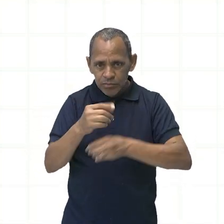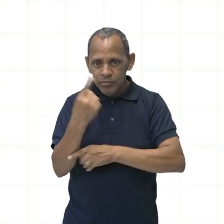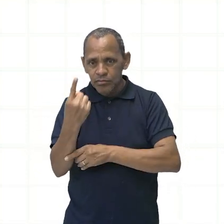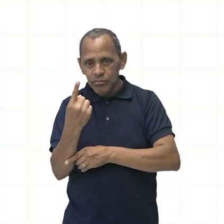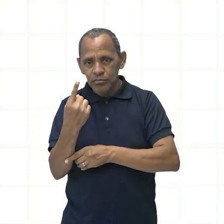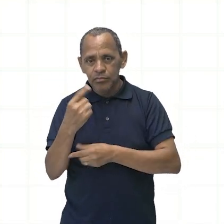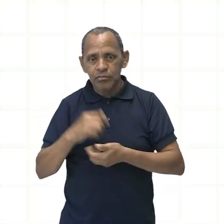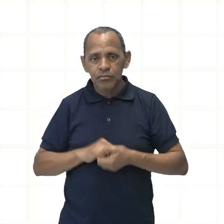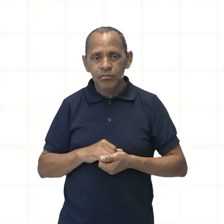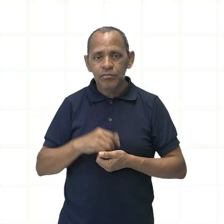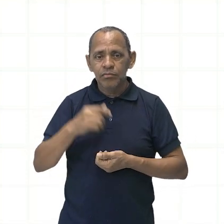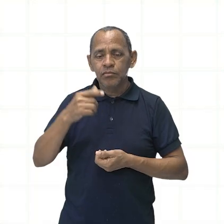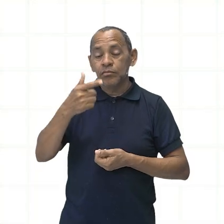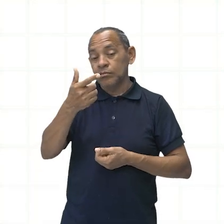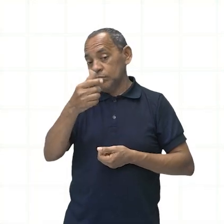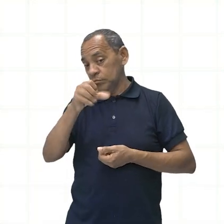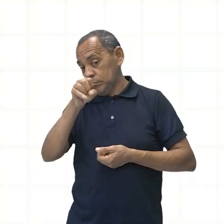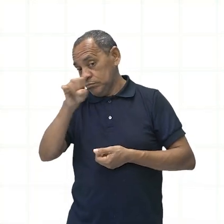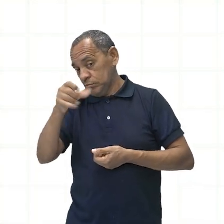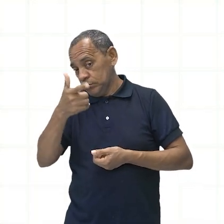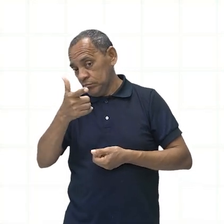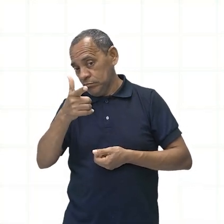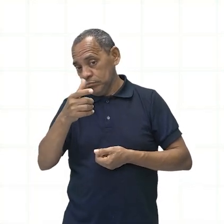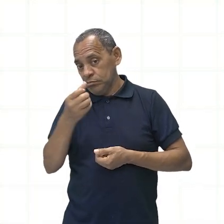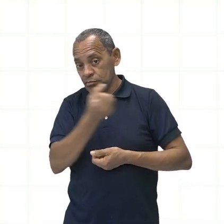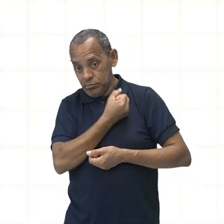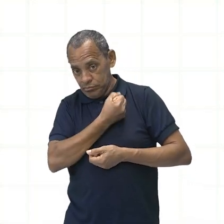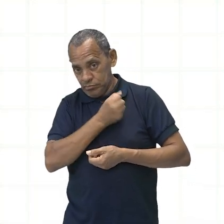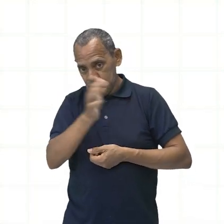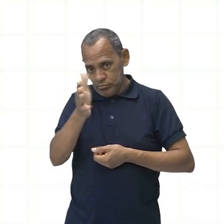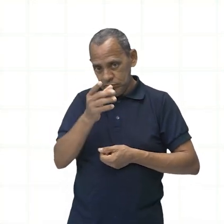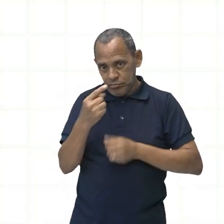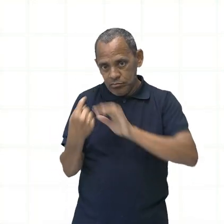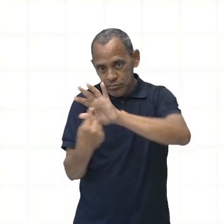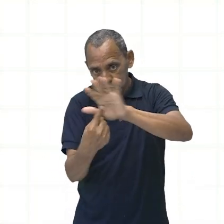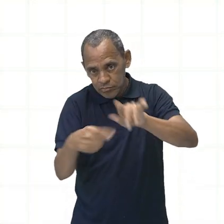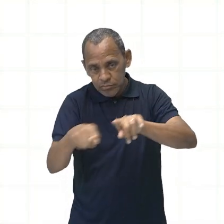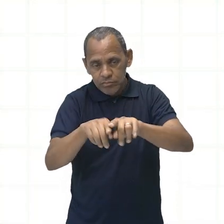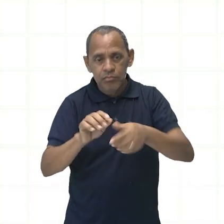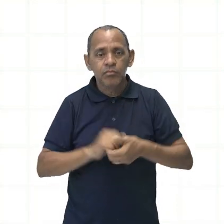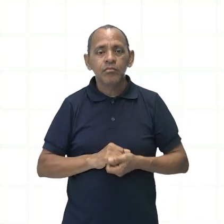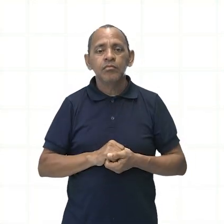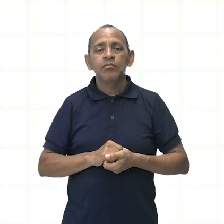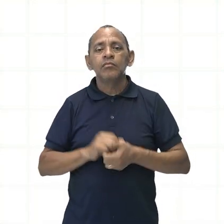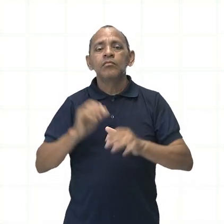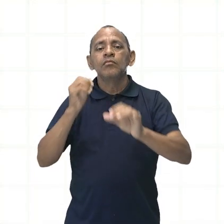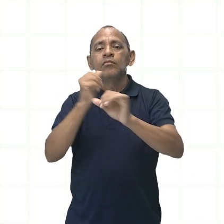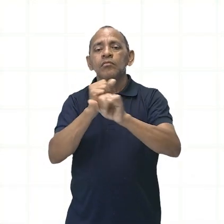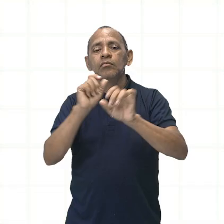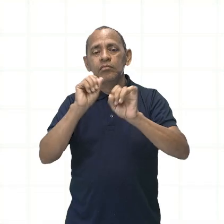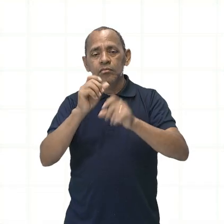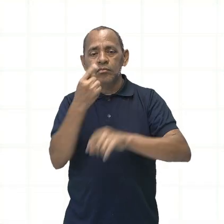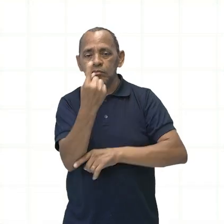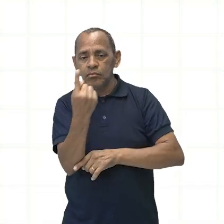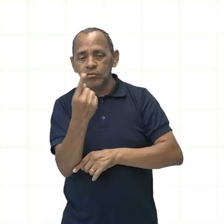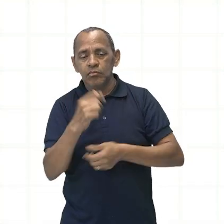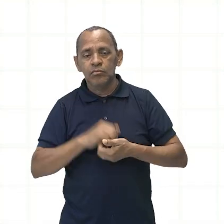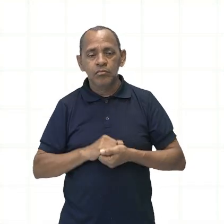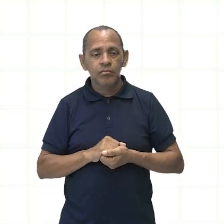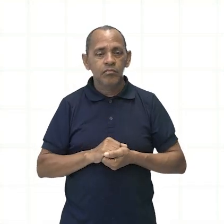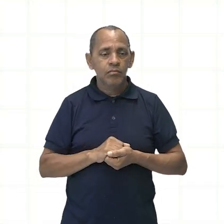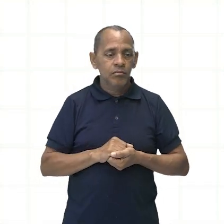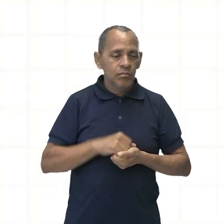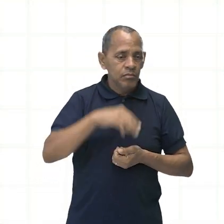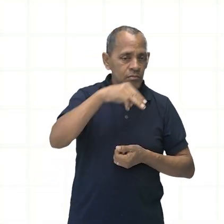molécula, que é 1. Quando não vem descrito o número, é porque é igual a 1. Então, a massa atômica a massa molar